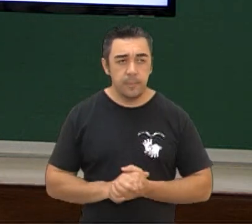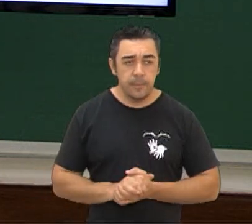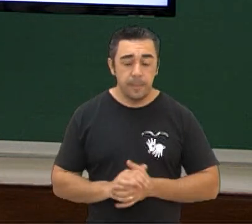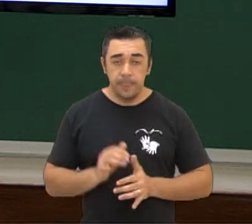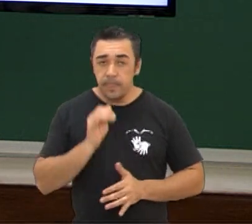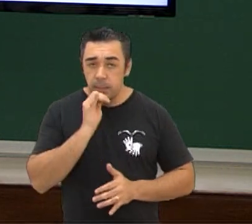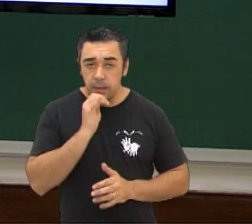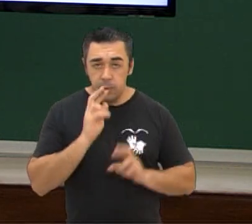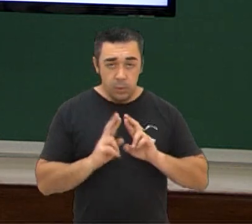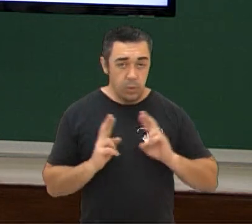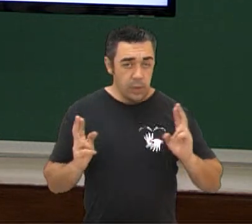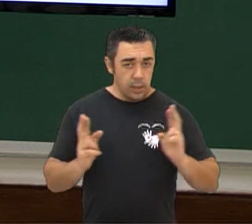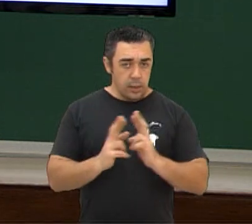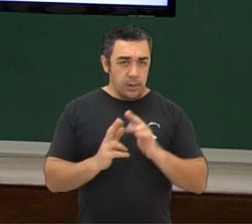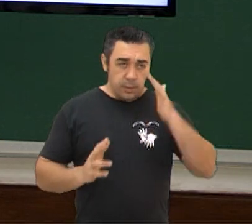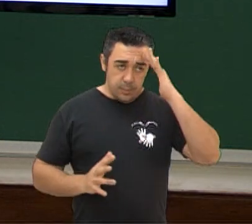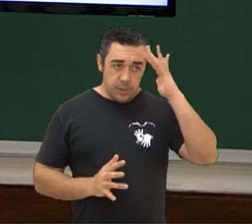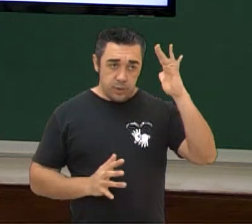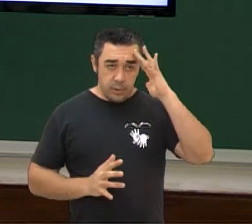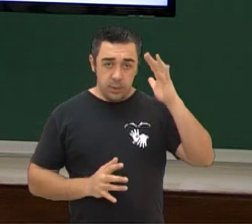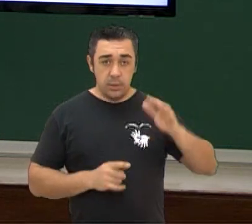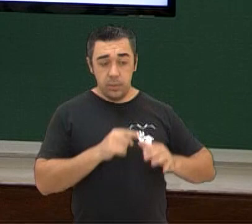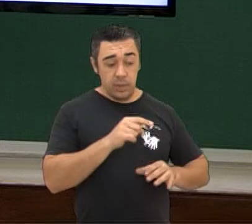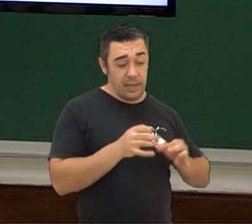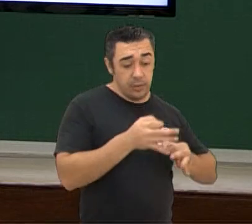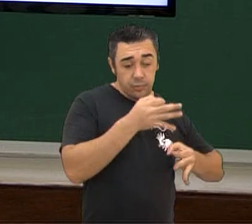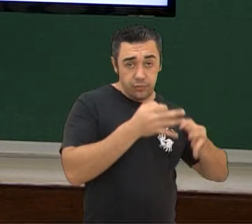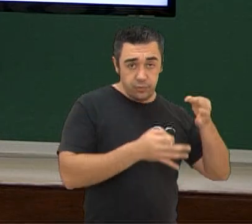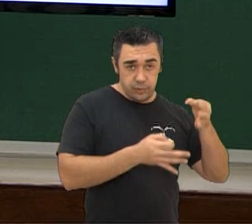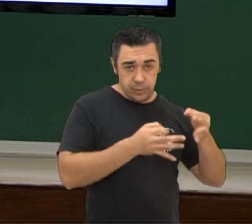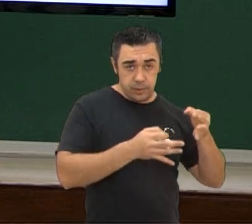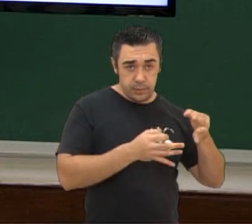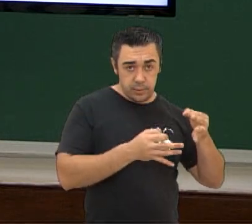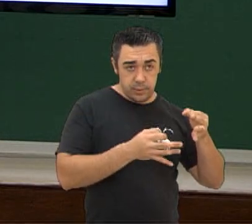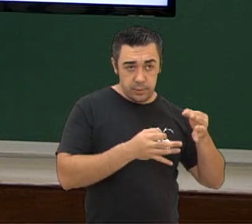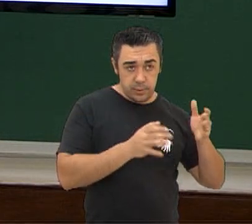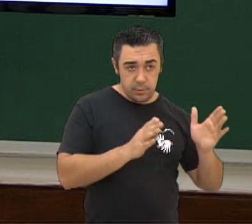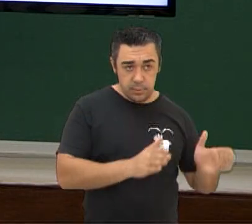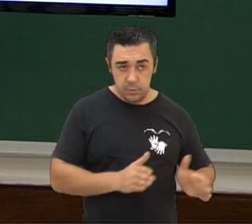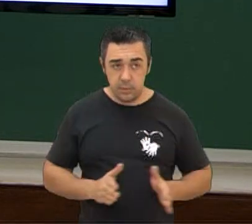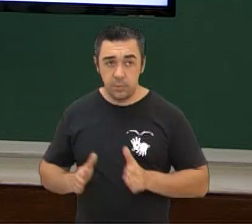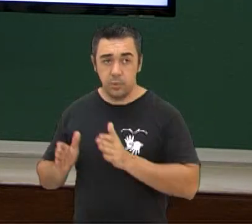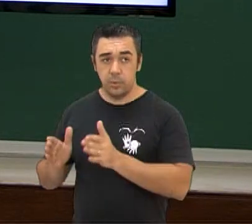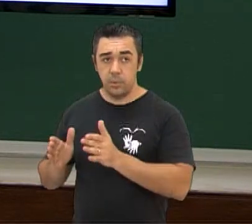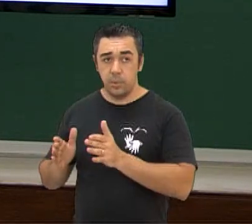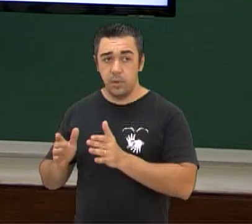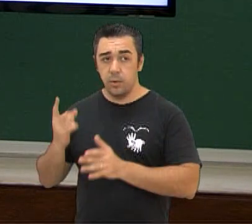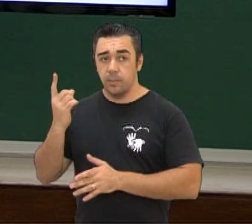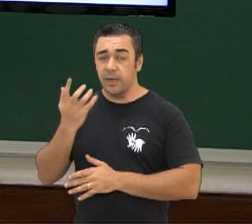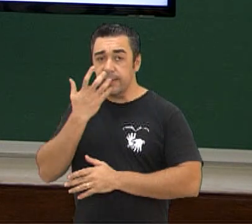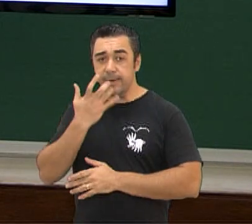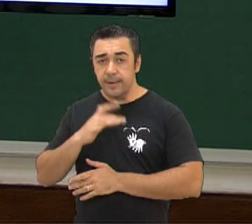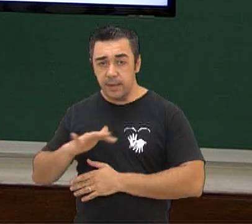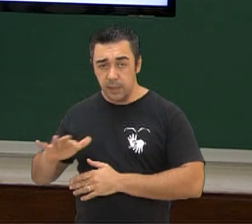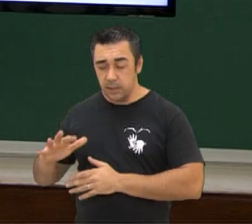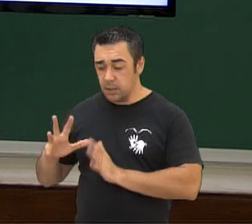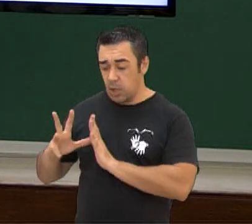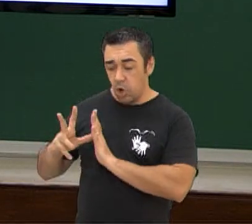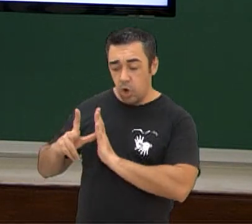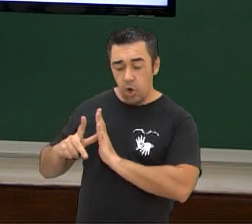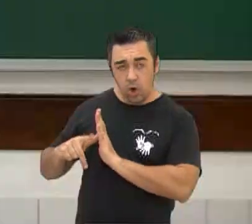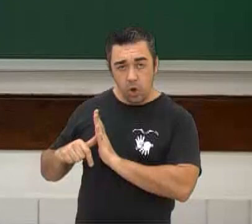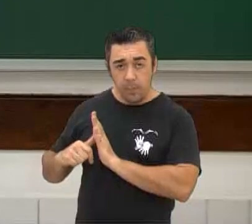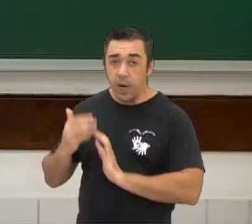exemplo, temos a ideia de justiça. E na outra extremidade, nós temos uma criança roubando para